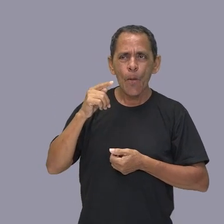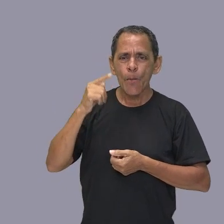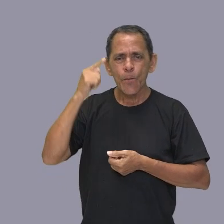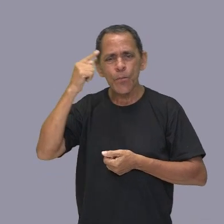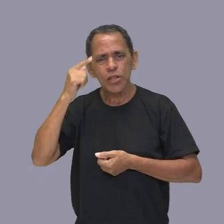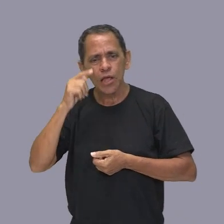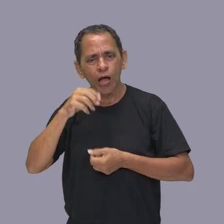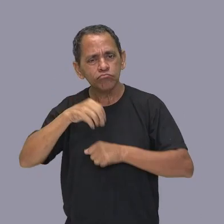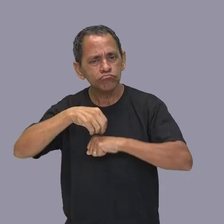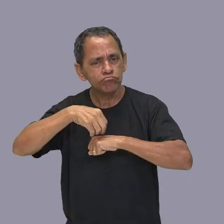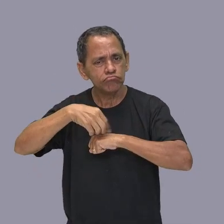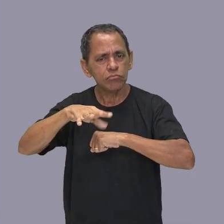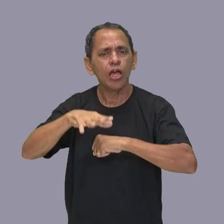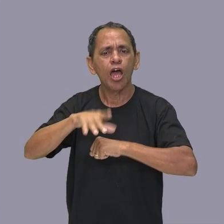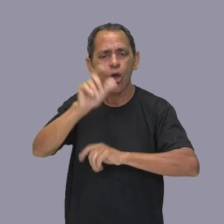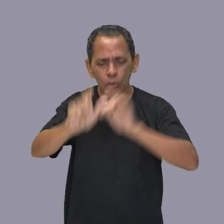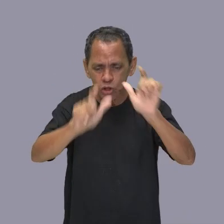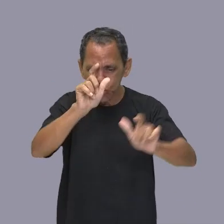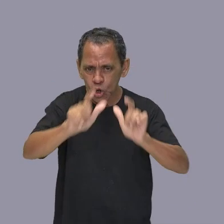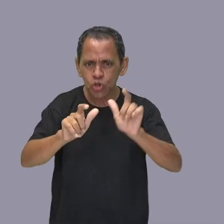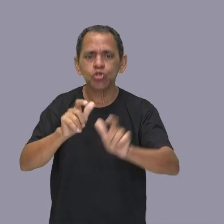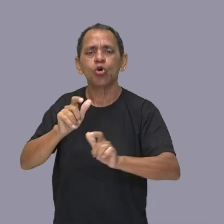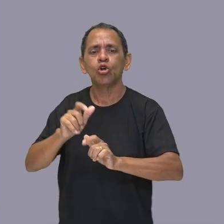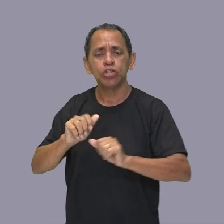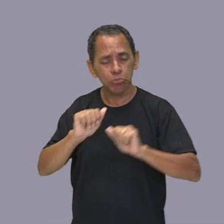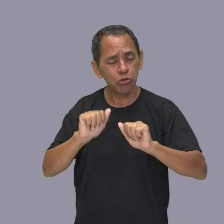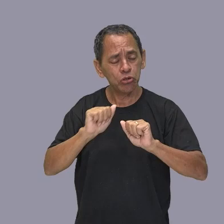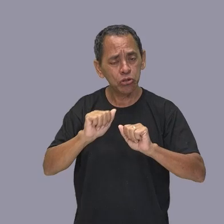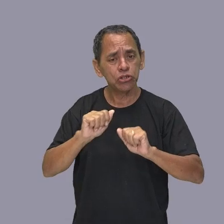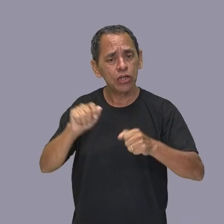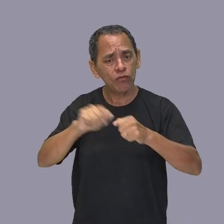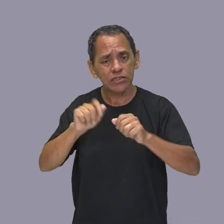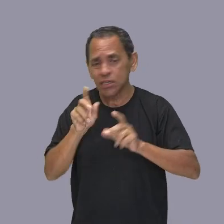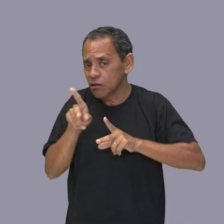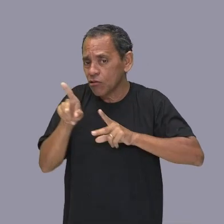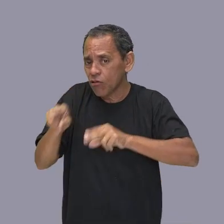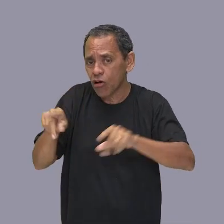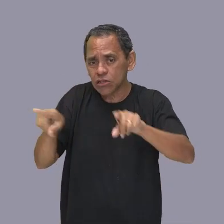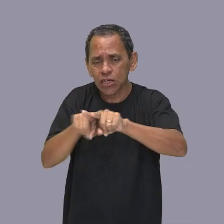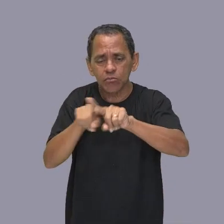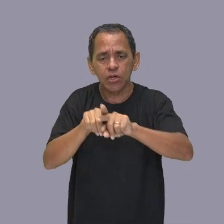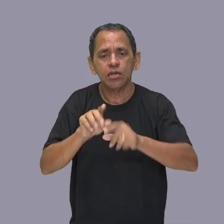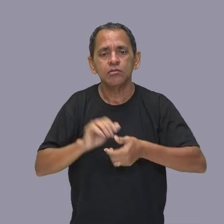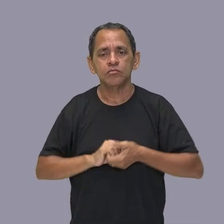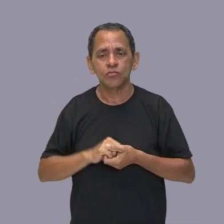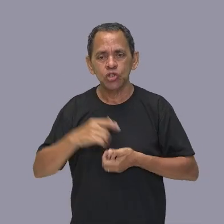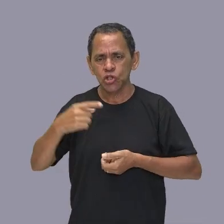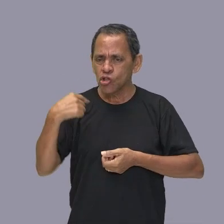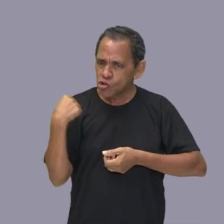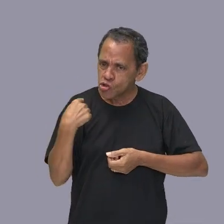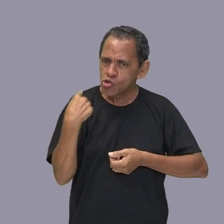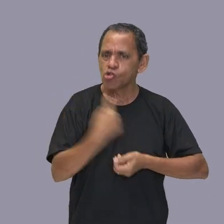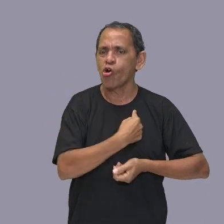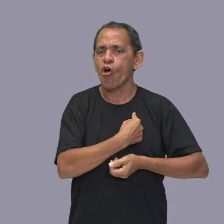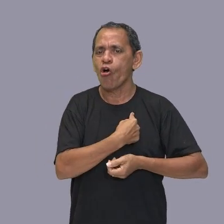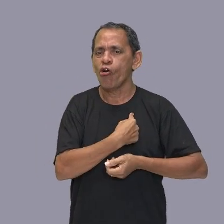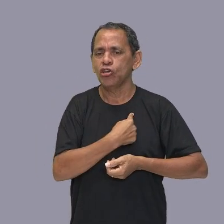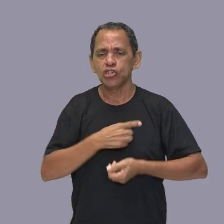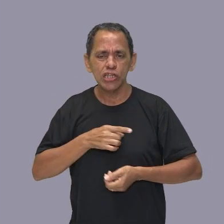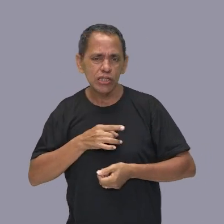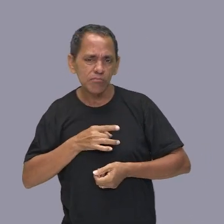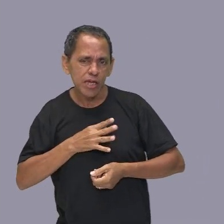outras pessoas permissão para fazer o mesmo. E conforme nos libertamos do nosso medo,